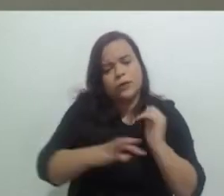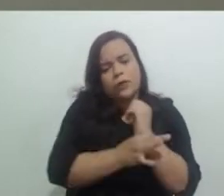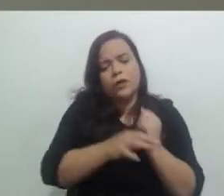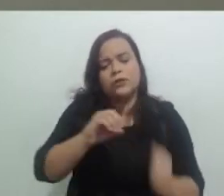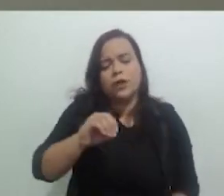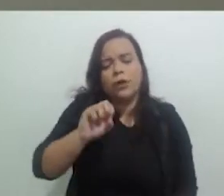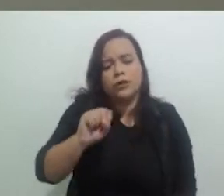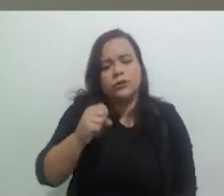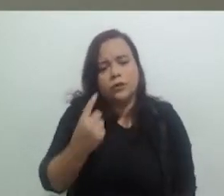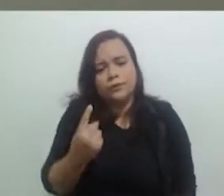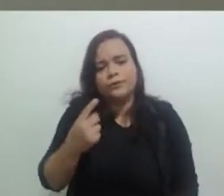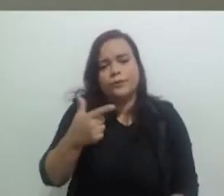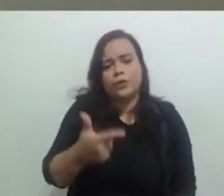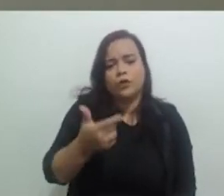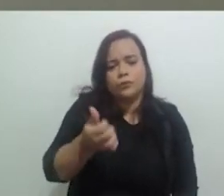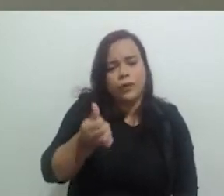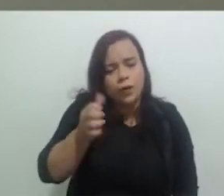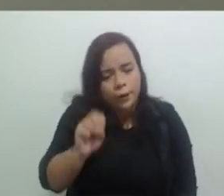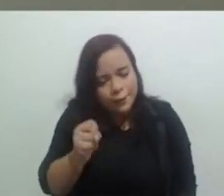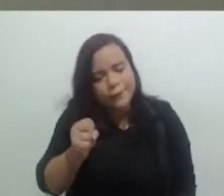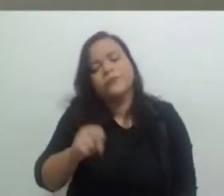081-268-53-2020, não é? E no